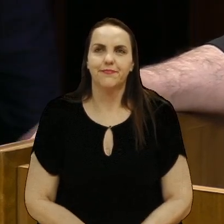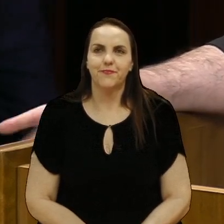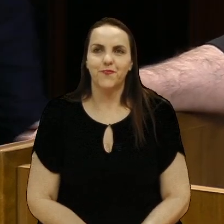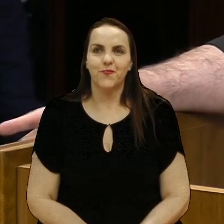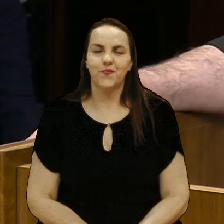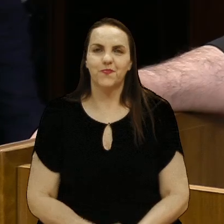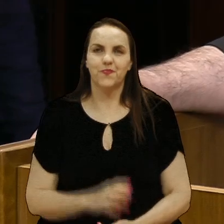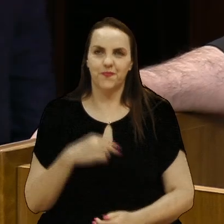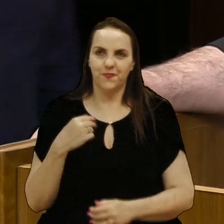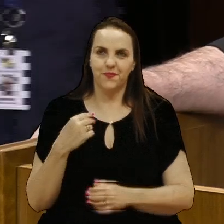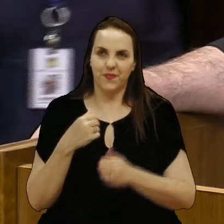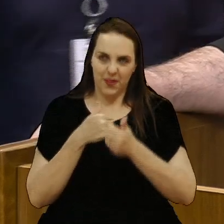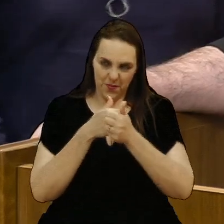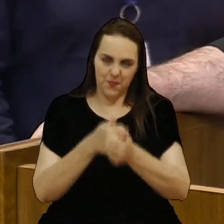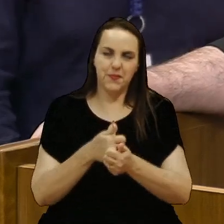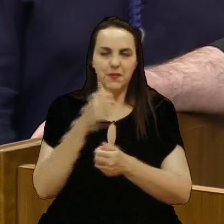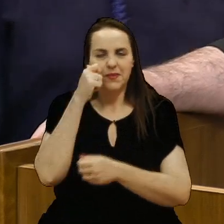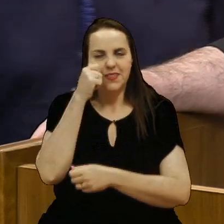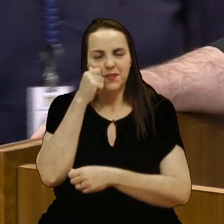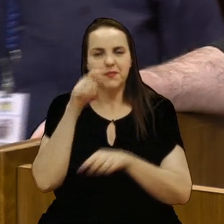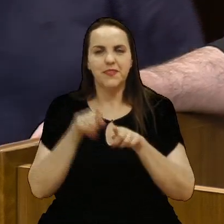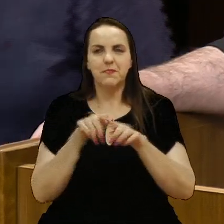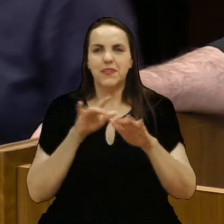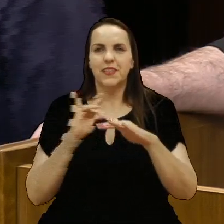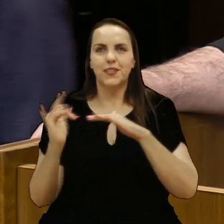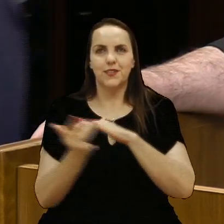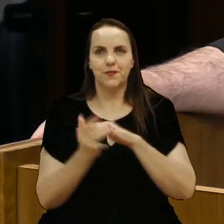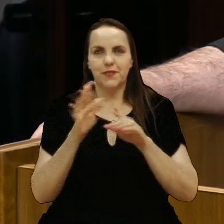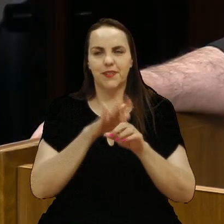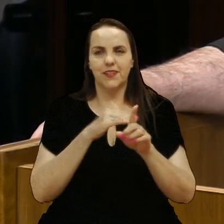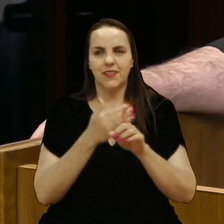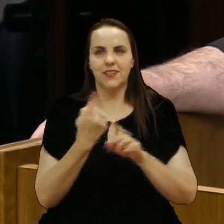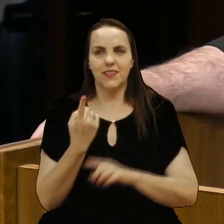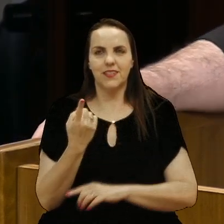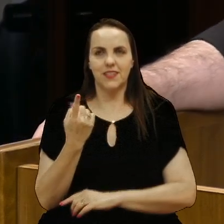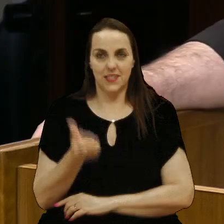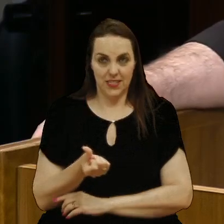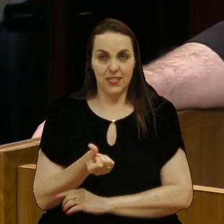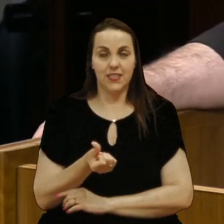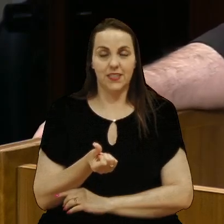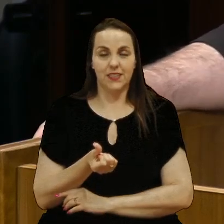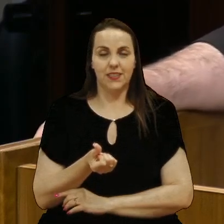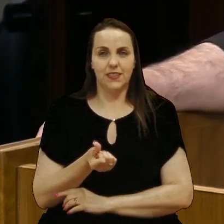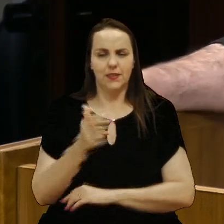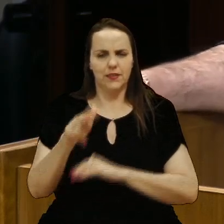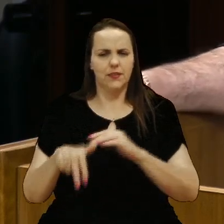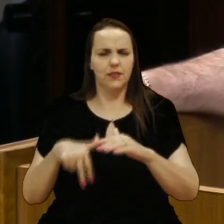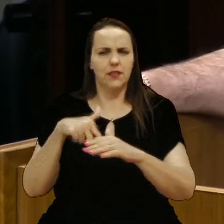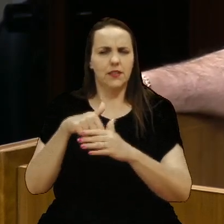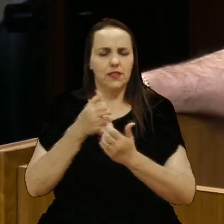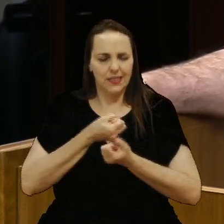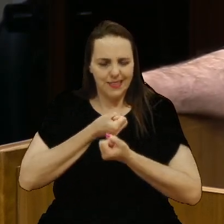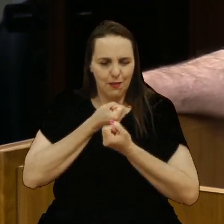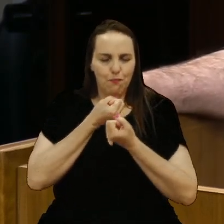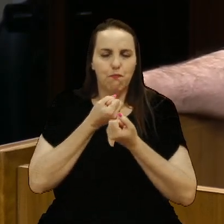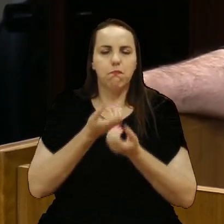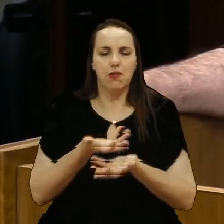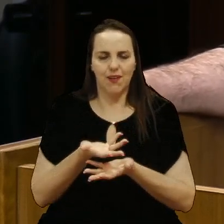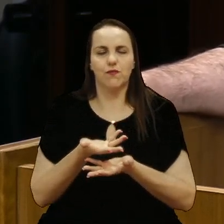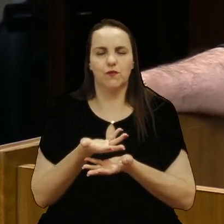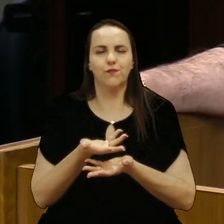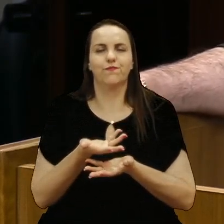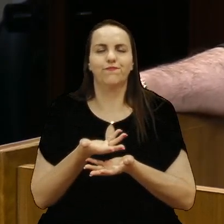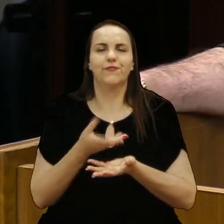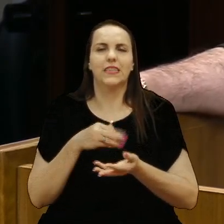quem nos acompanha presencialmente pelas redes sociais, pelo canal 16. Eu venho para a tribuna fazer um desabafo com um sentimento,